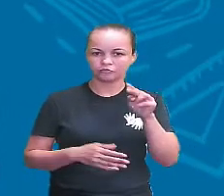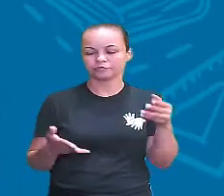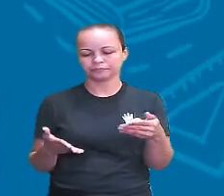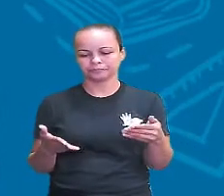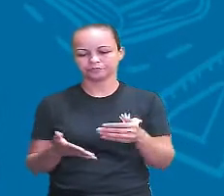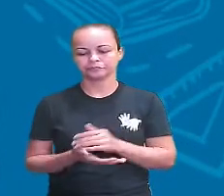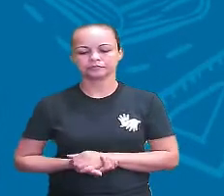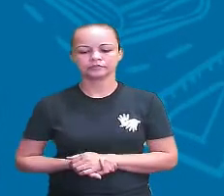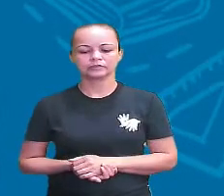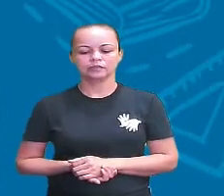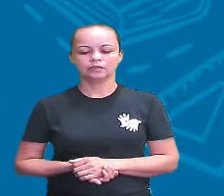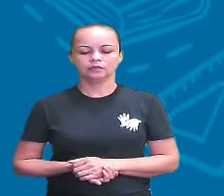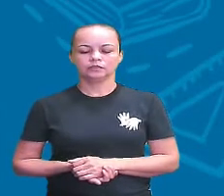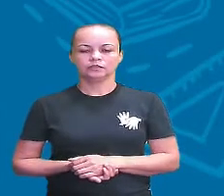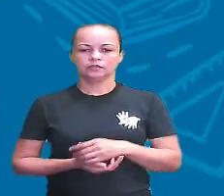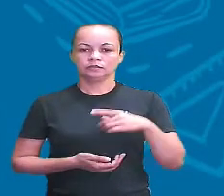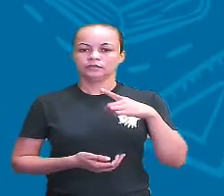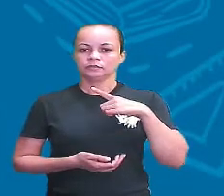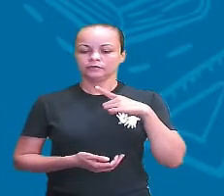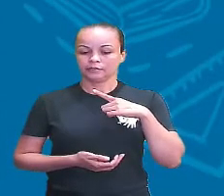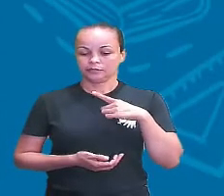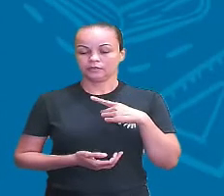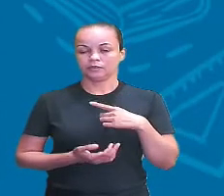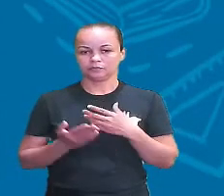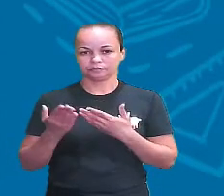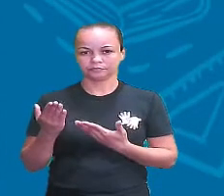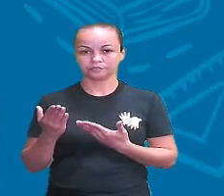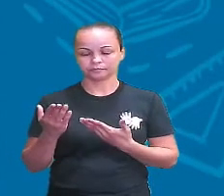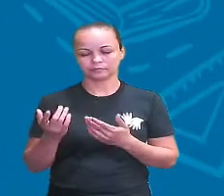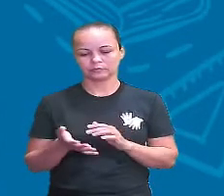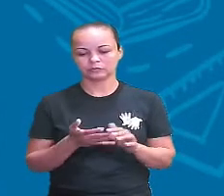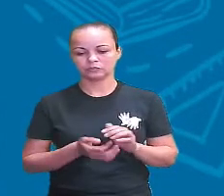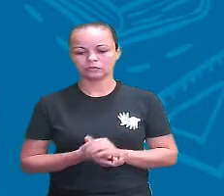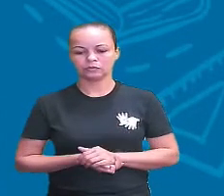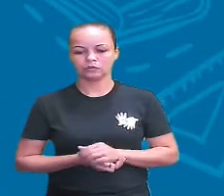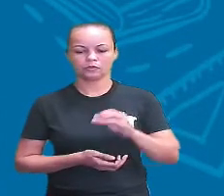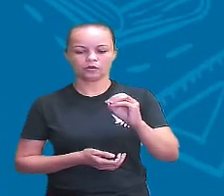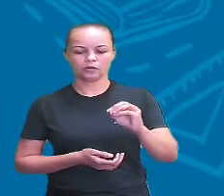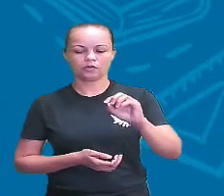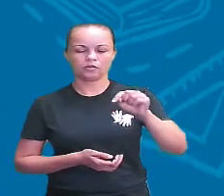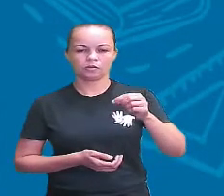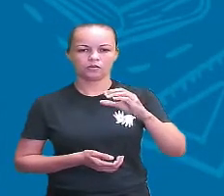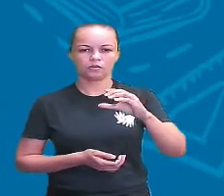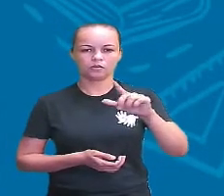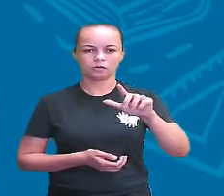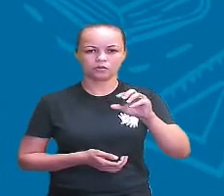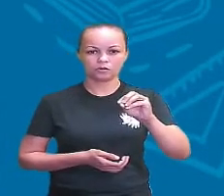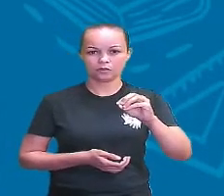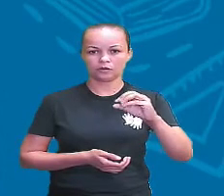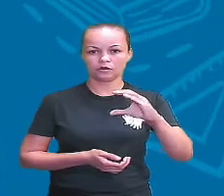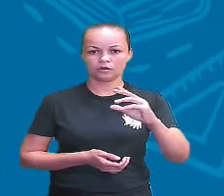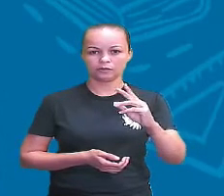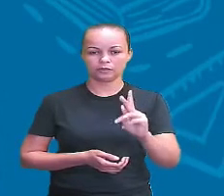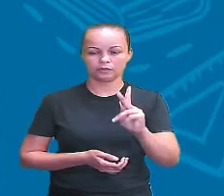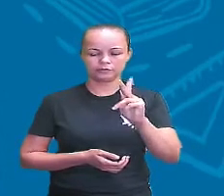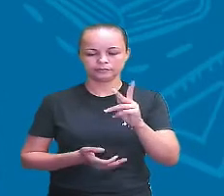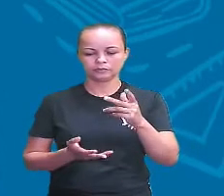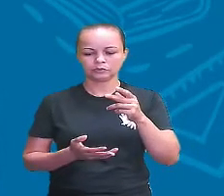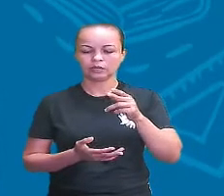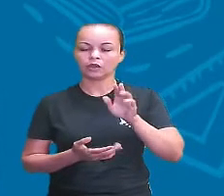só. Nós temos aqui o o'clock. Voltando aí, tá? O uso do o'clock. Indica a hora